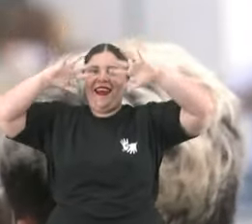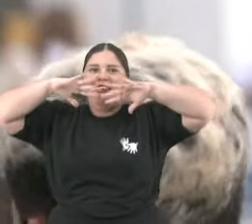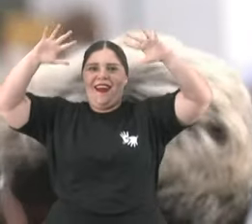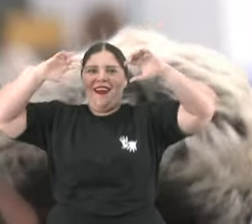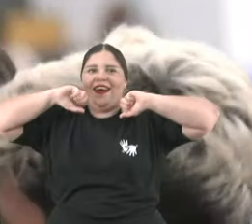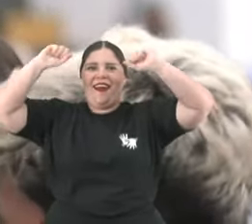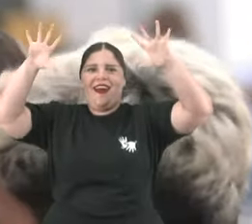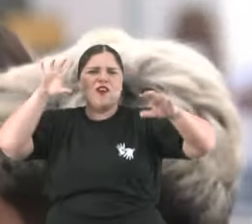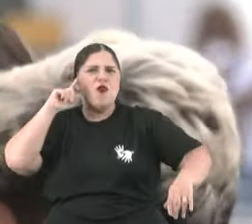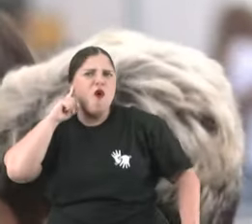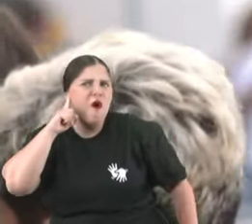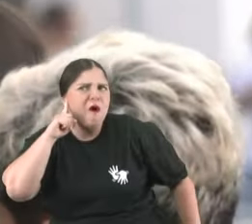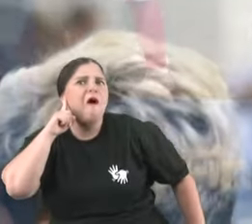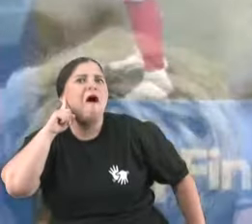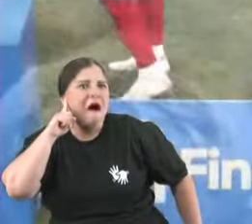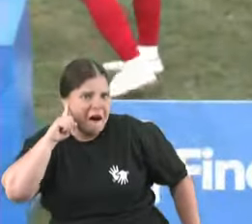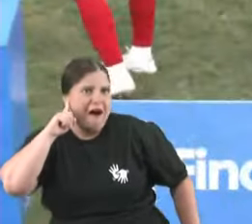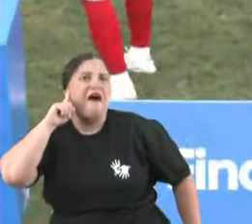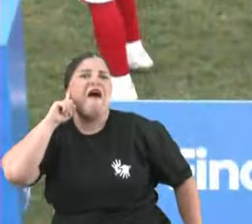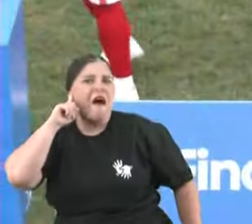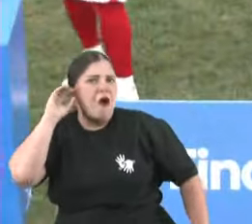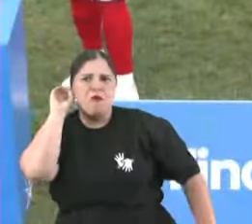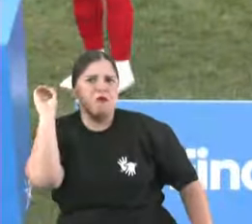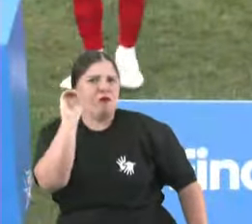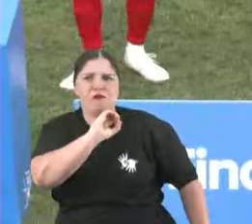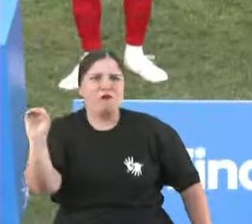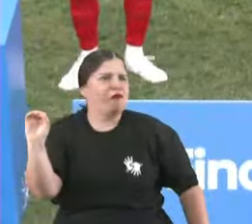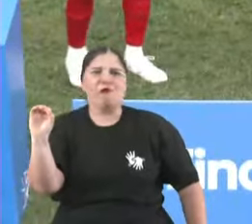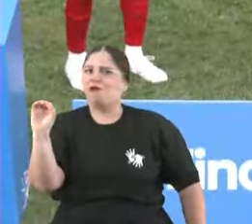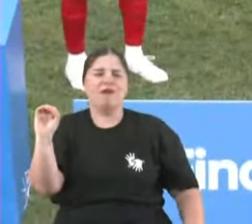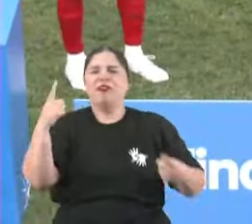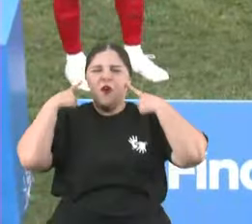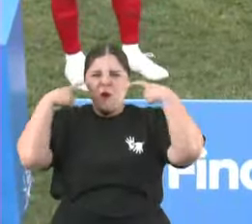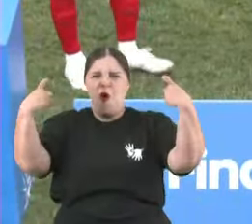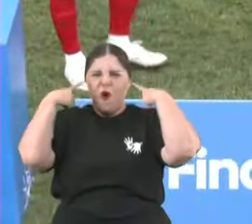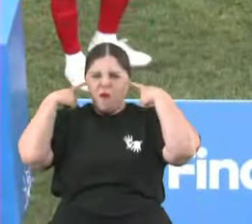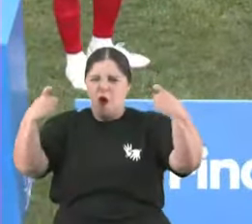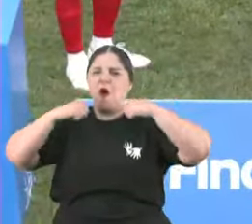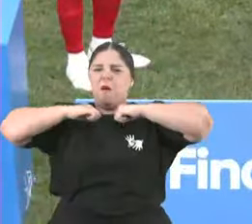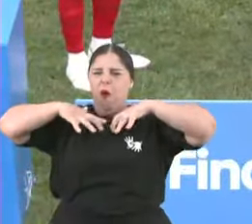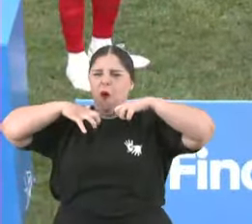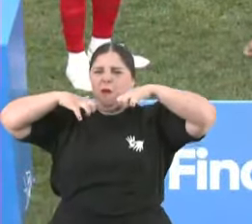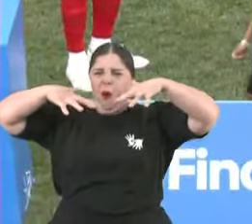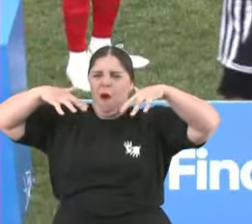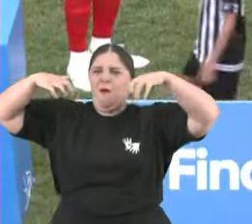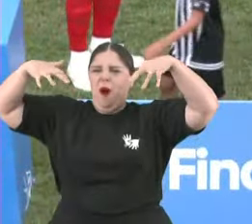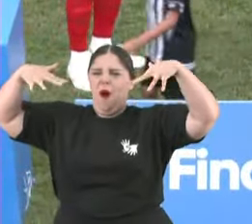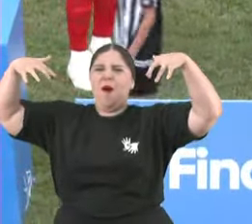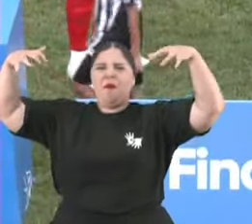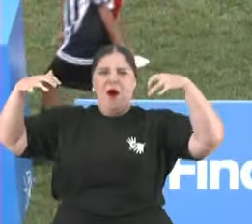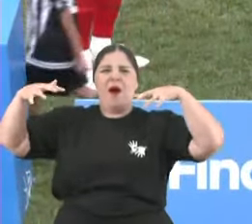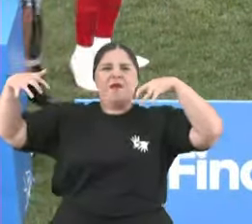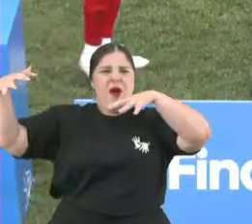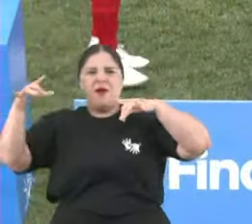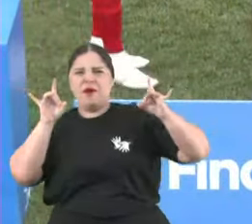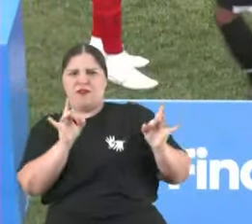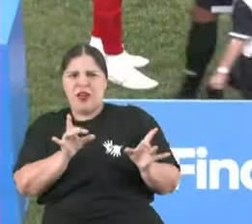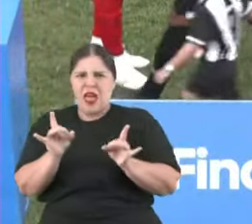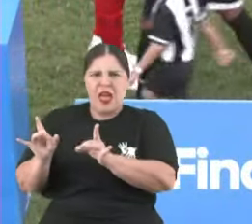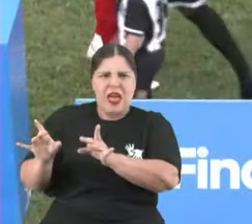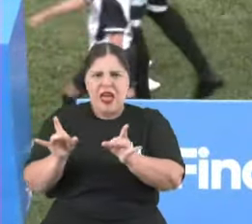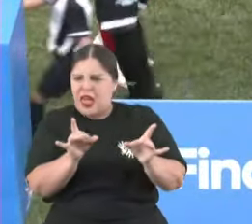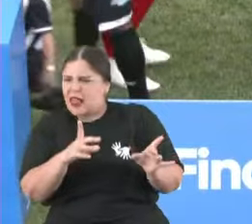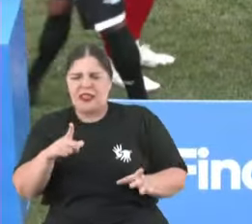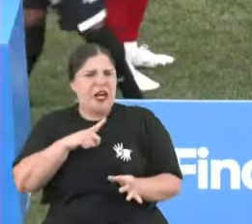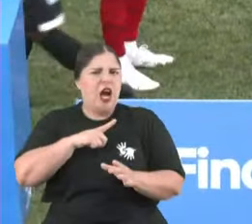Jeito nenhum. A galera do Asa canta alto, praticamente todos os ingressos vendidos, como falamos, nesse momento